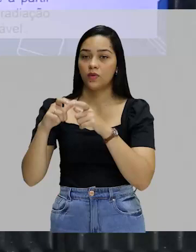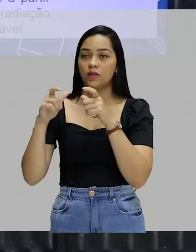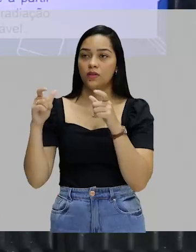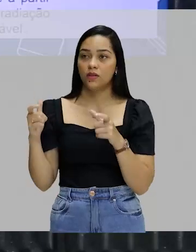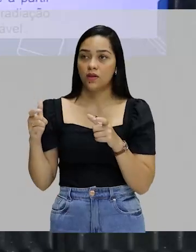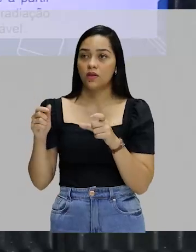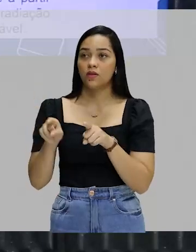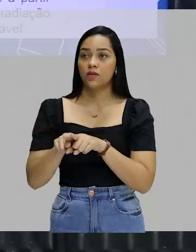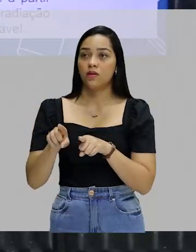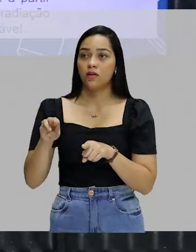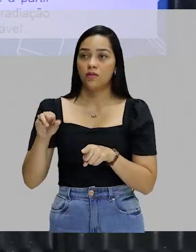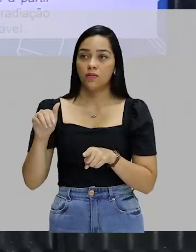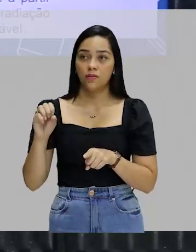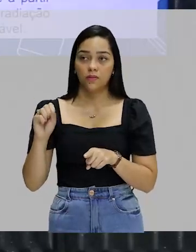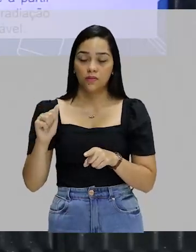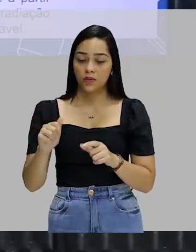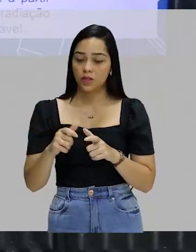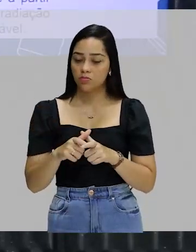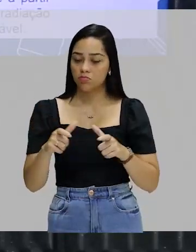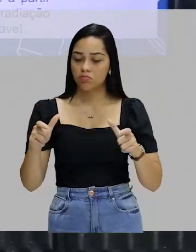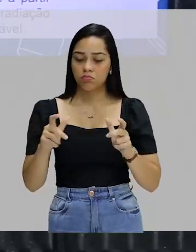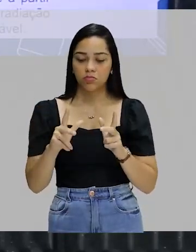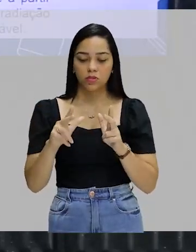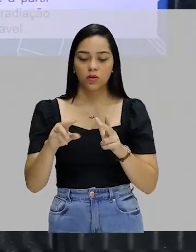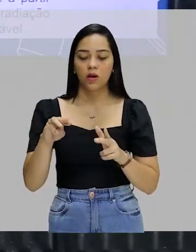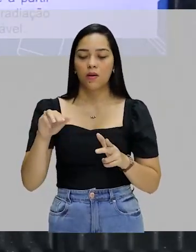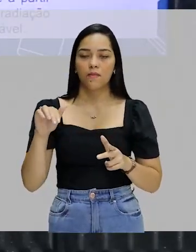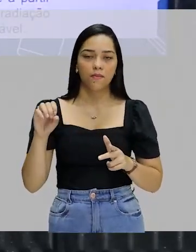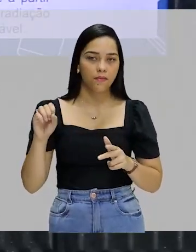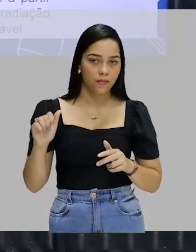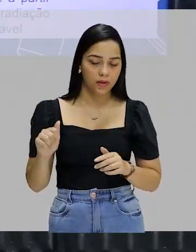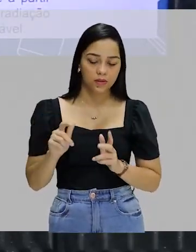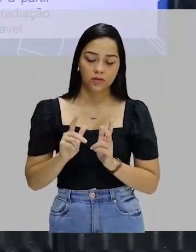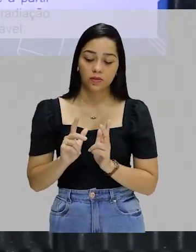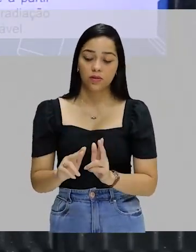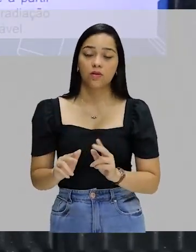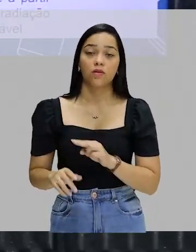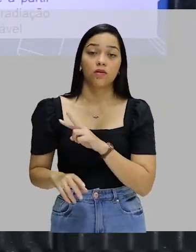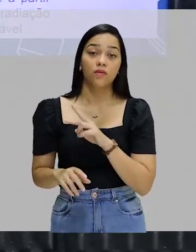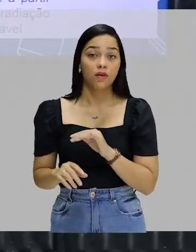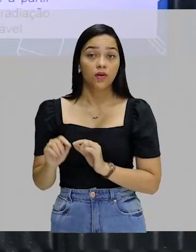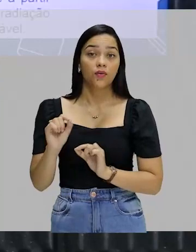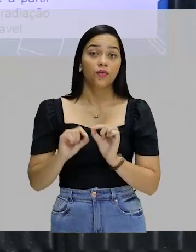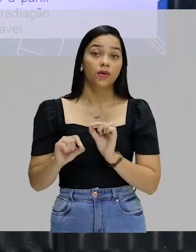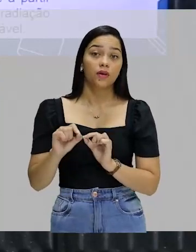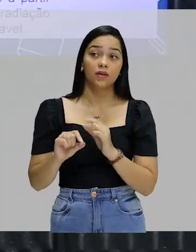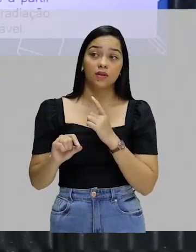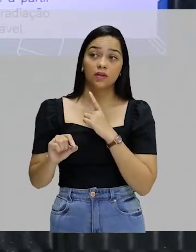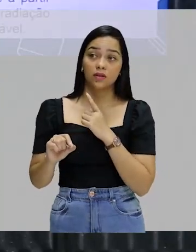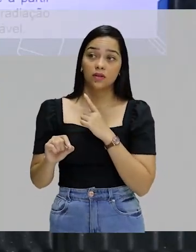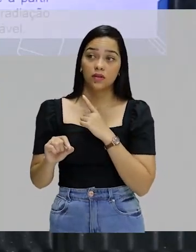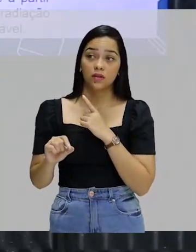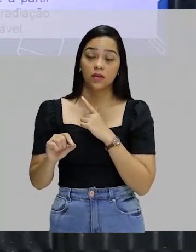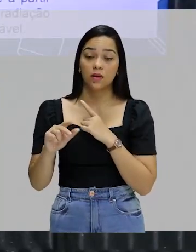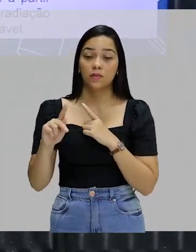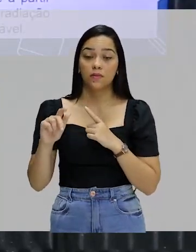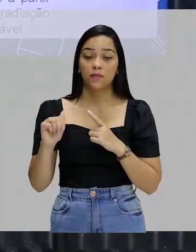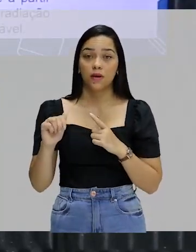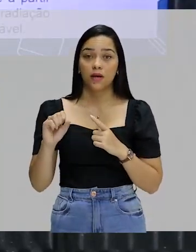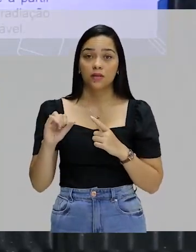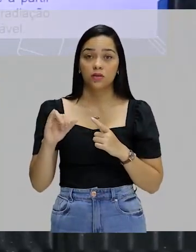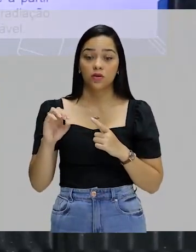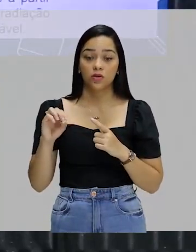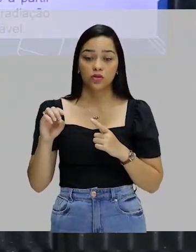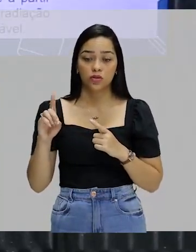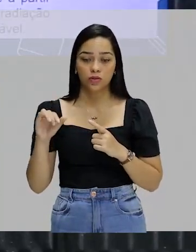unidade e a massa vai permanecer a mesma. Então, o tório vai virar o praseodímio,